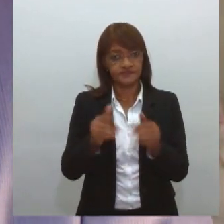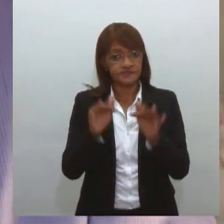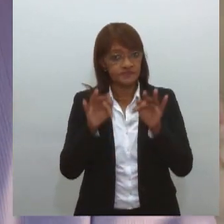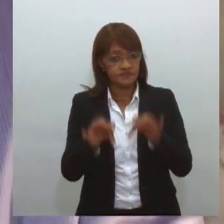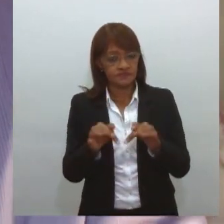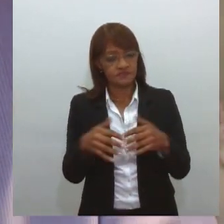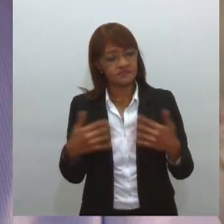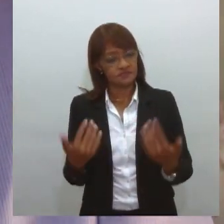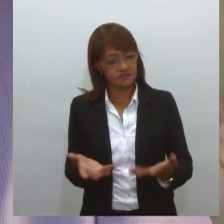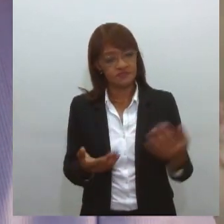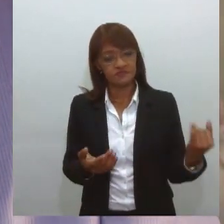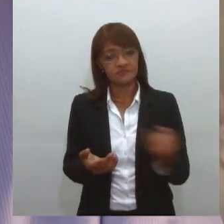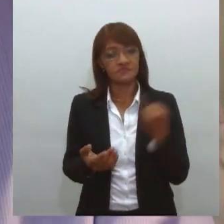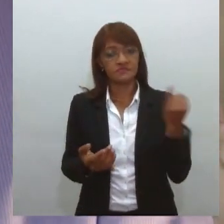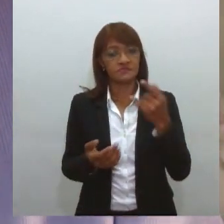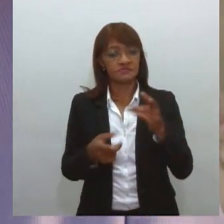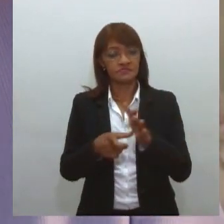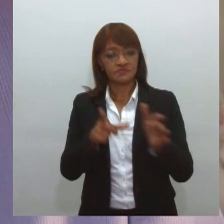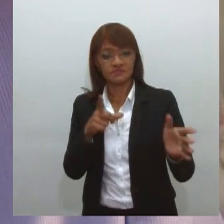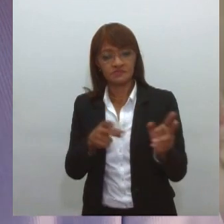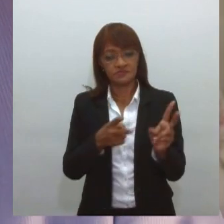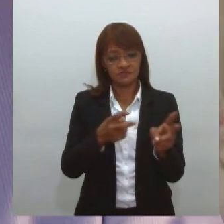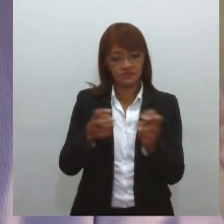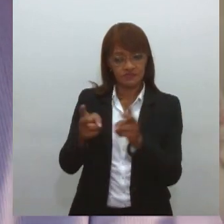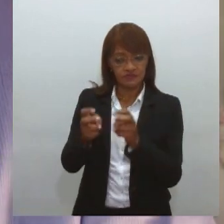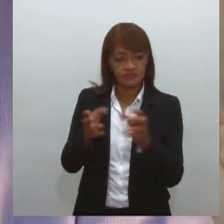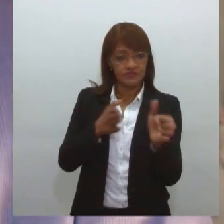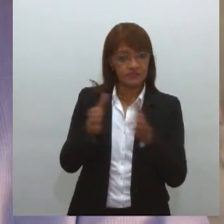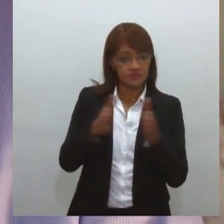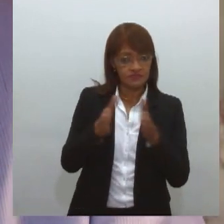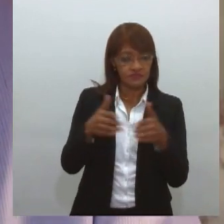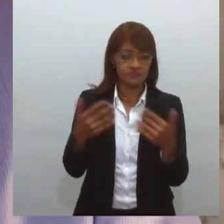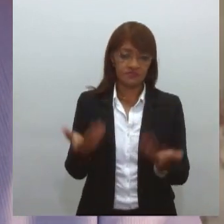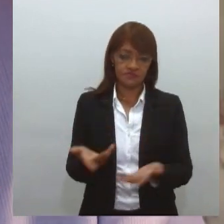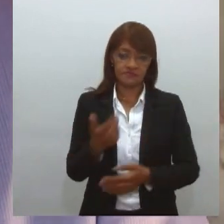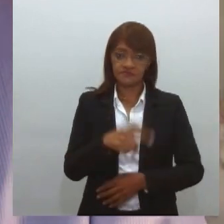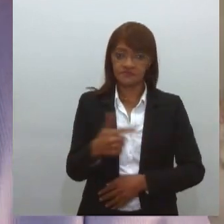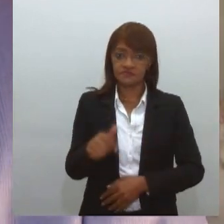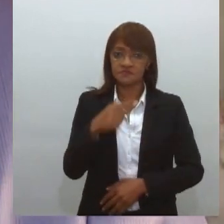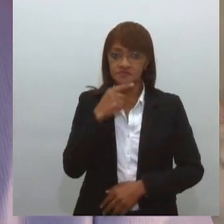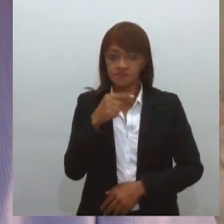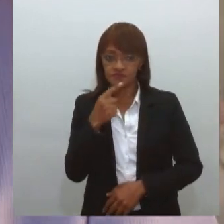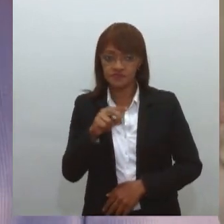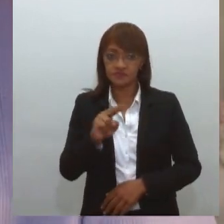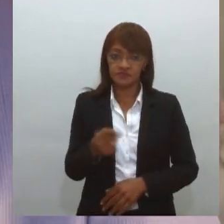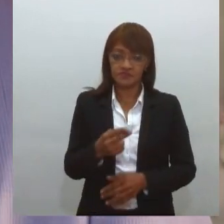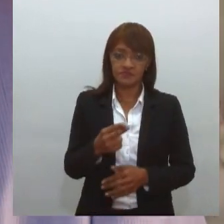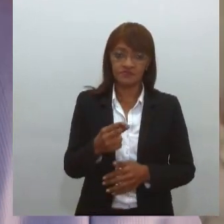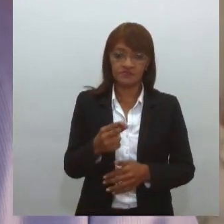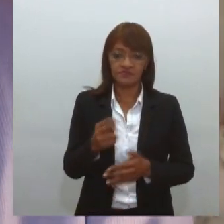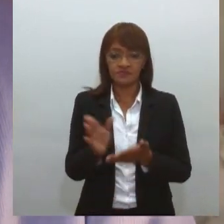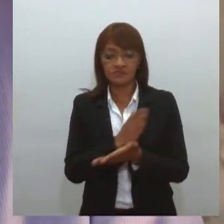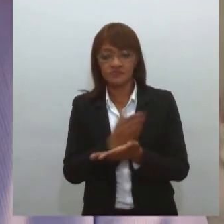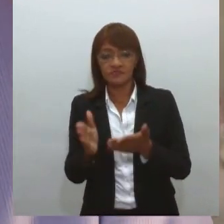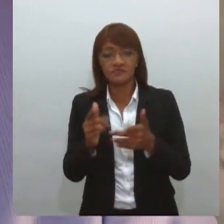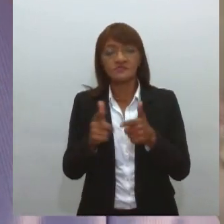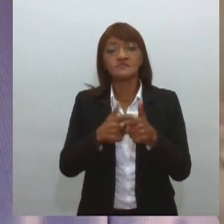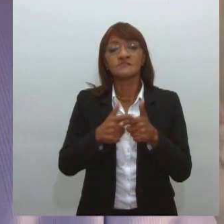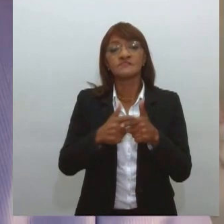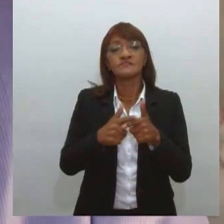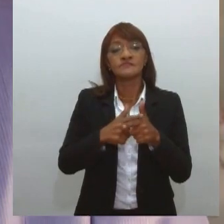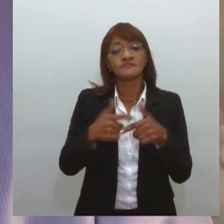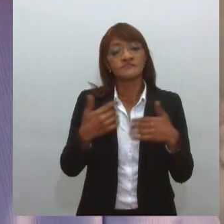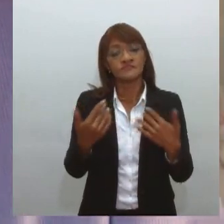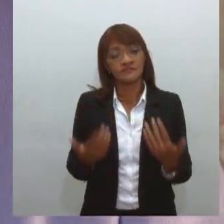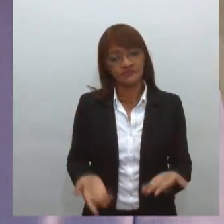pessoas verificarem todos esses prazos para não ficarem irregulares e correr o risco, inclusive, de ter a